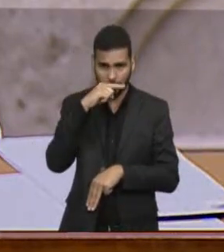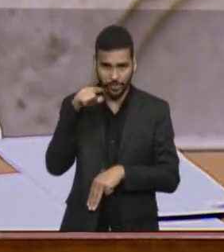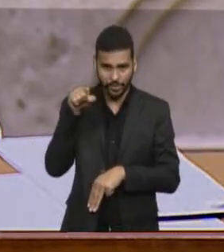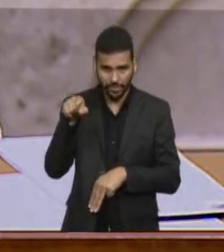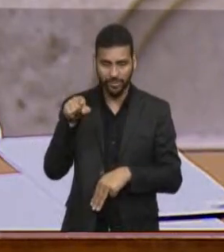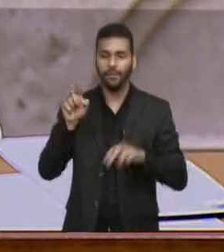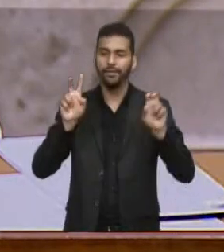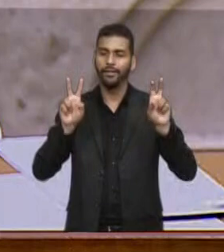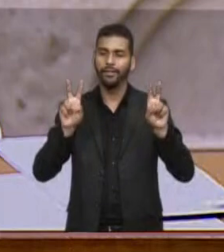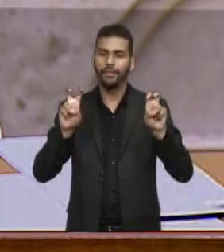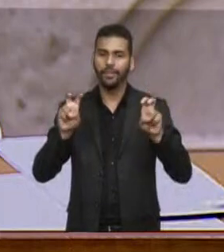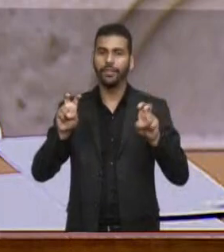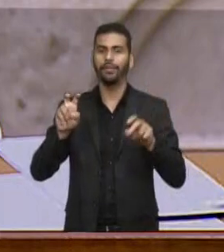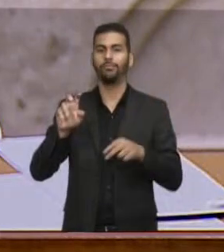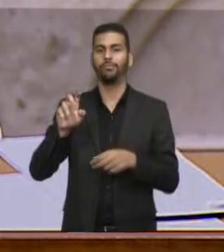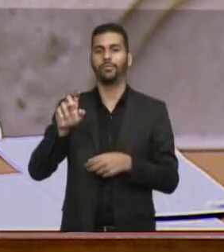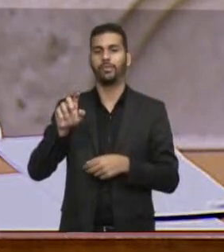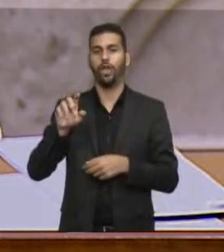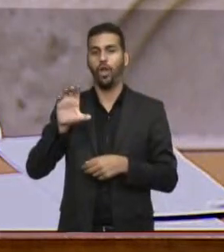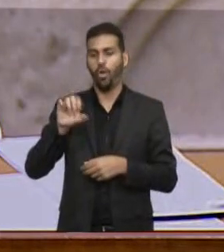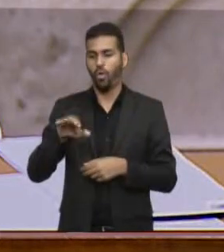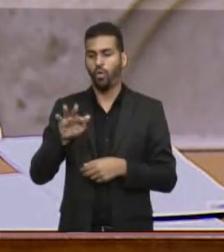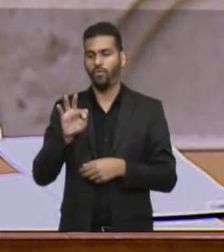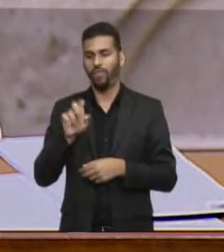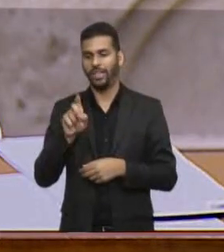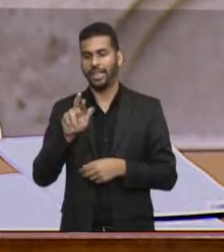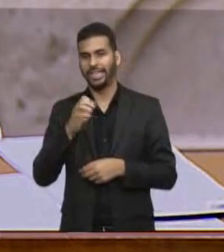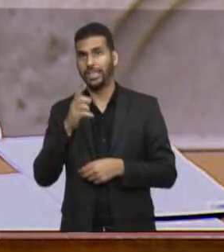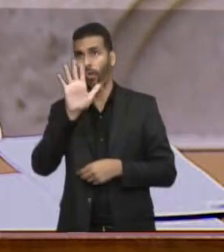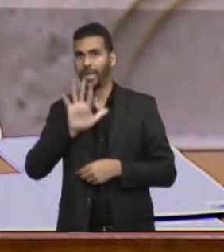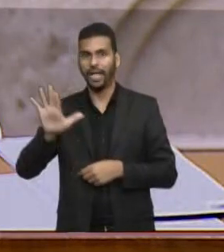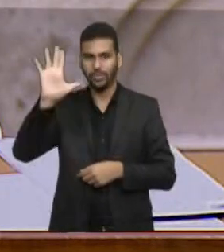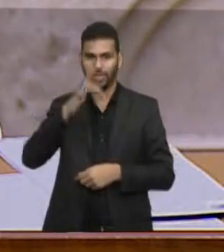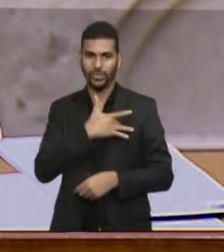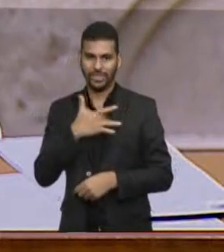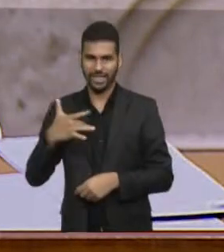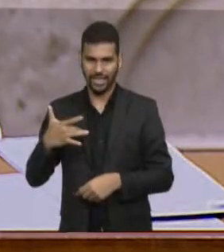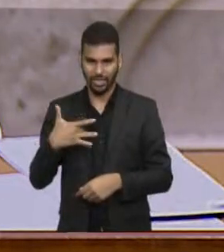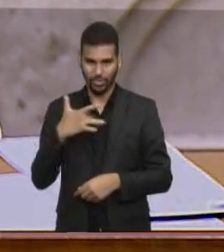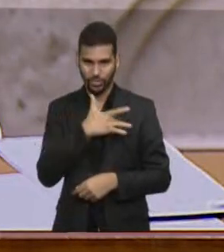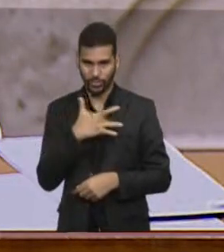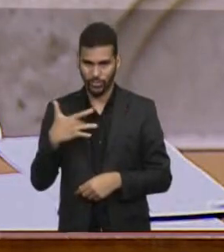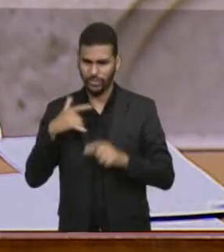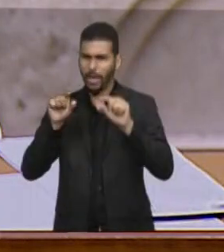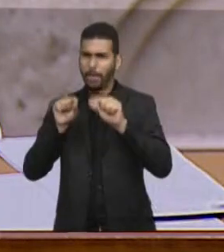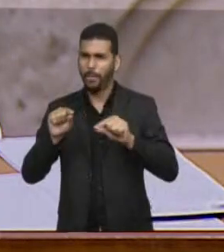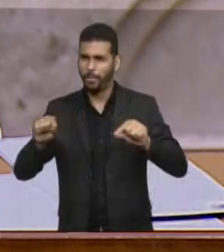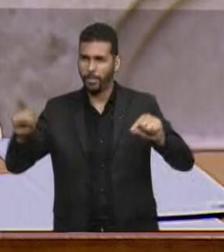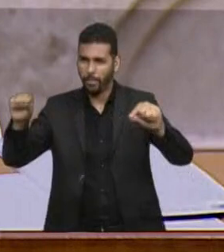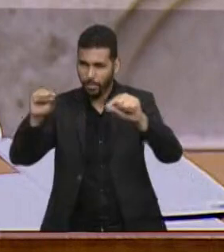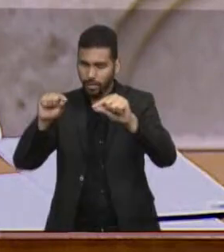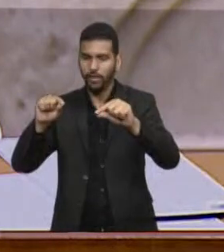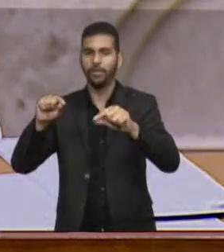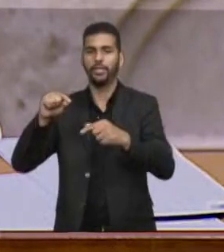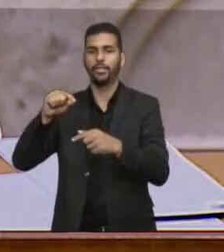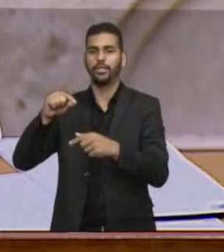a Confederação Nacional de saúde hospitais estabelecimentos e serviços